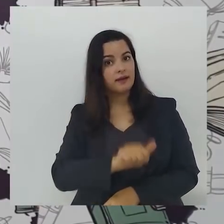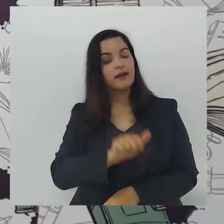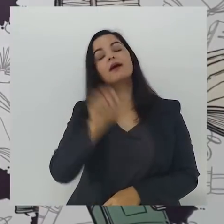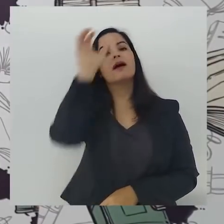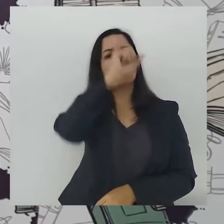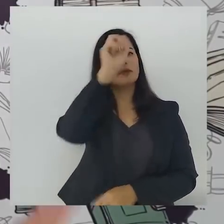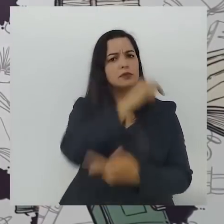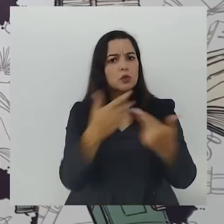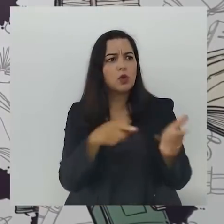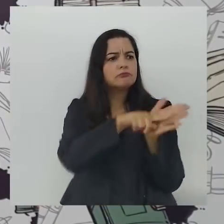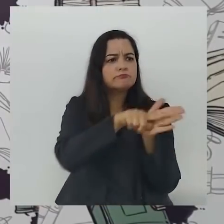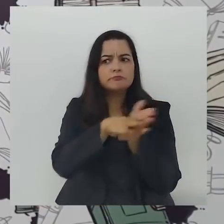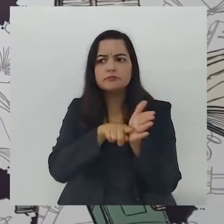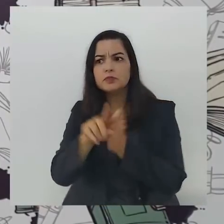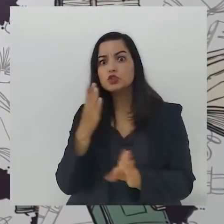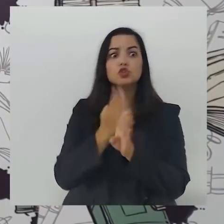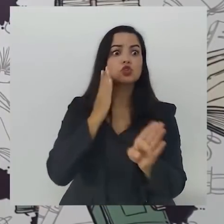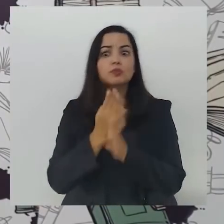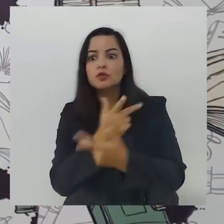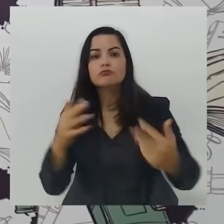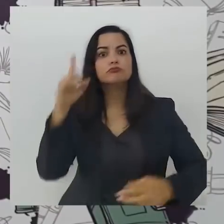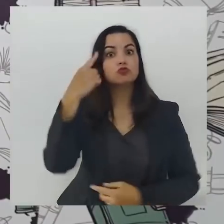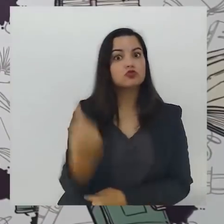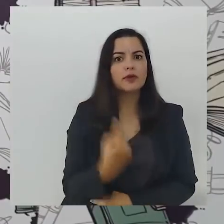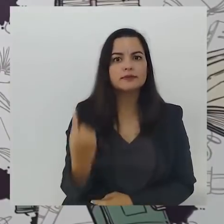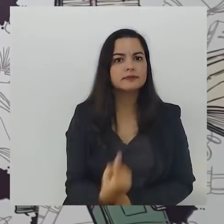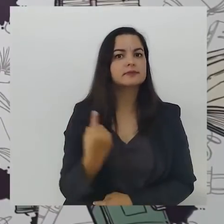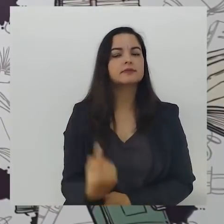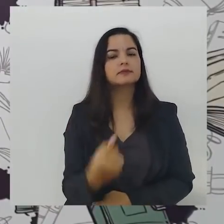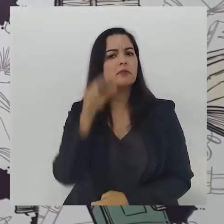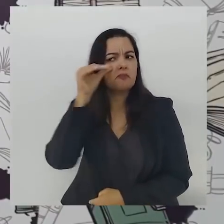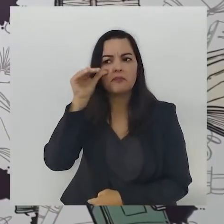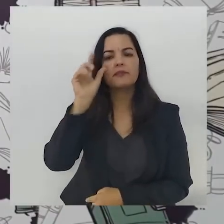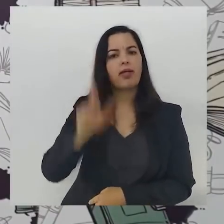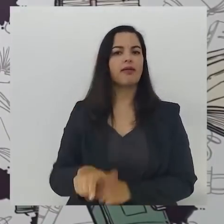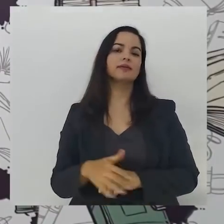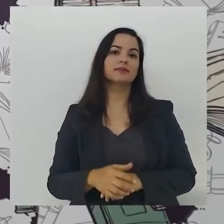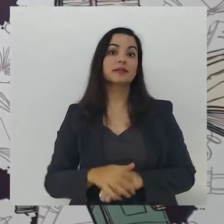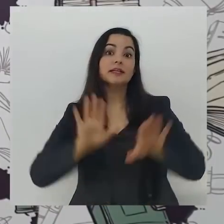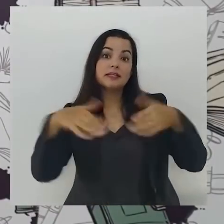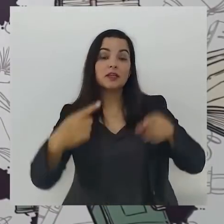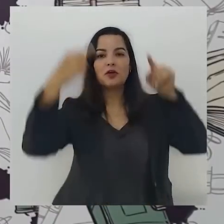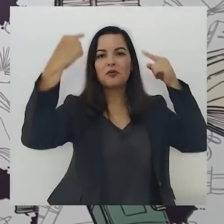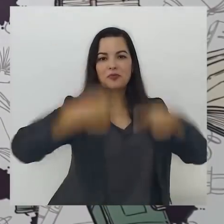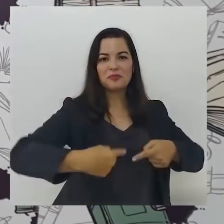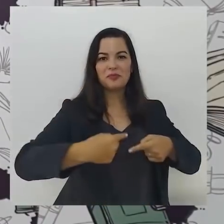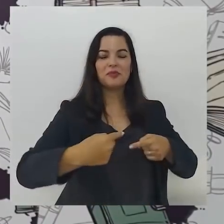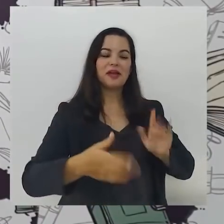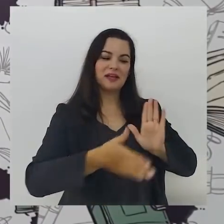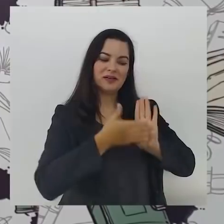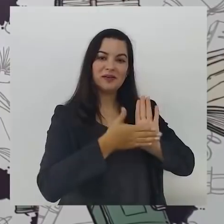coisas investigando, descobrindo sozinha, viu? Então, parte da nossa proposta de hoje tem relação com